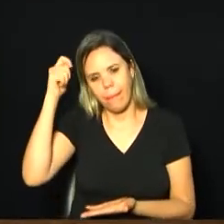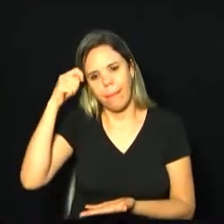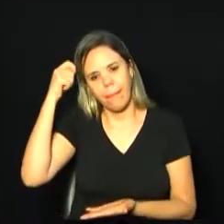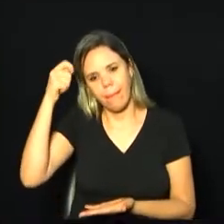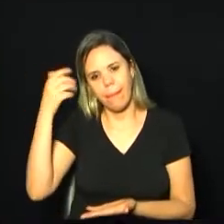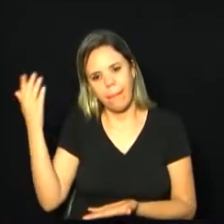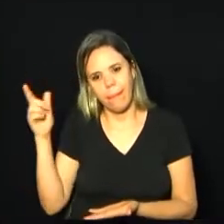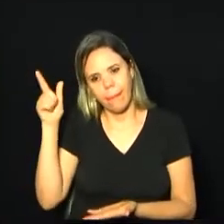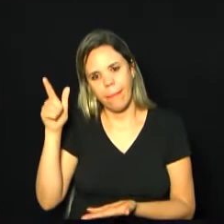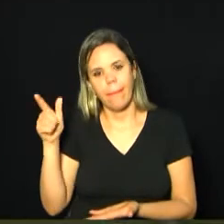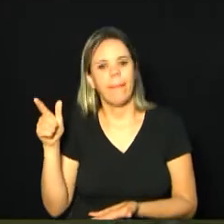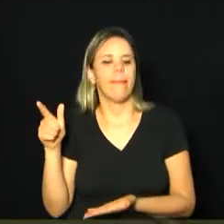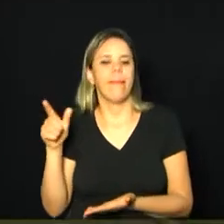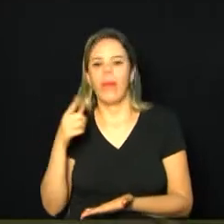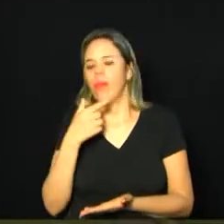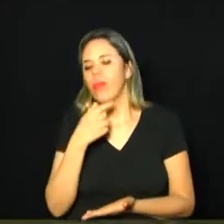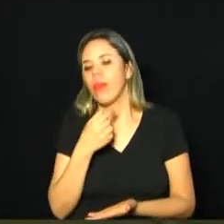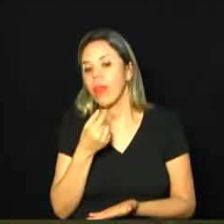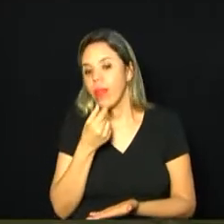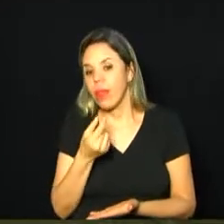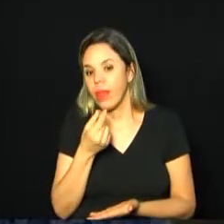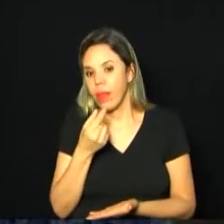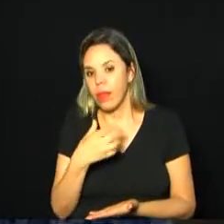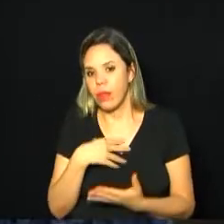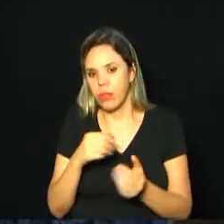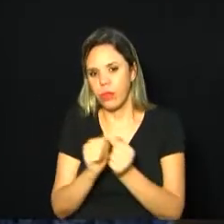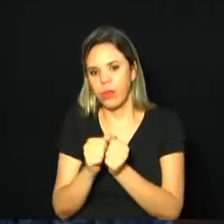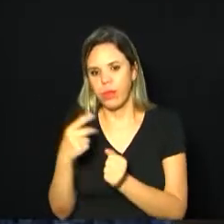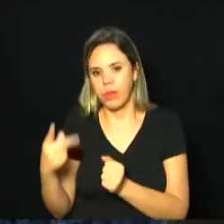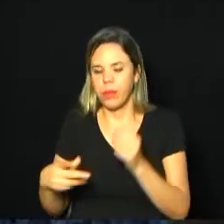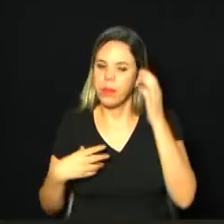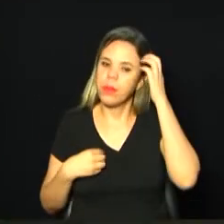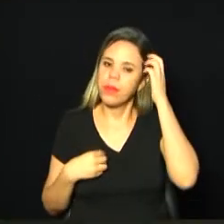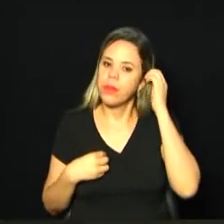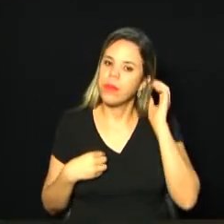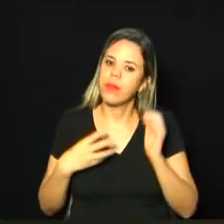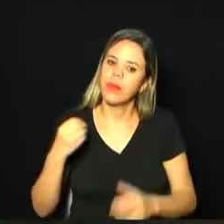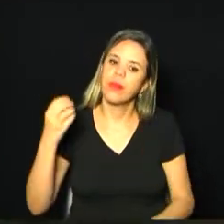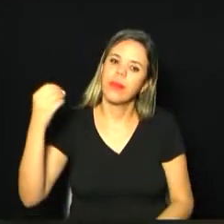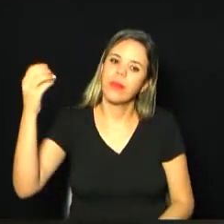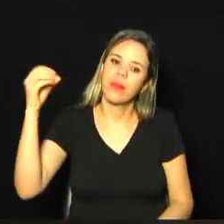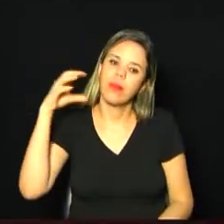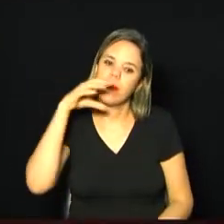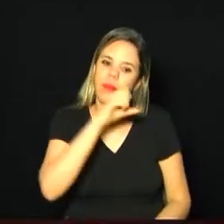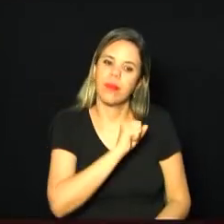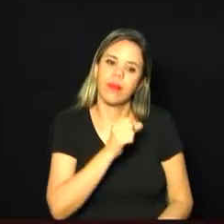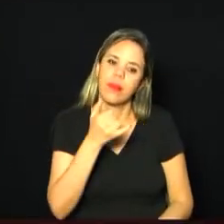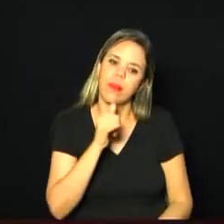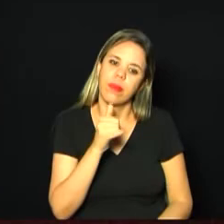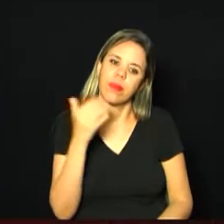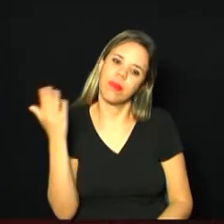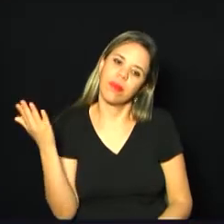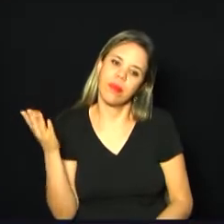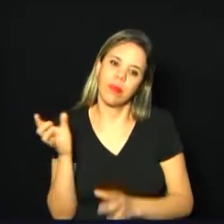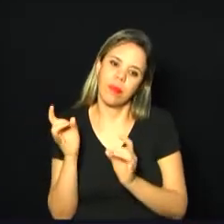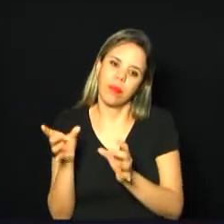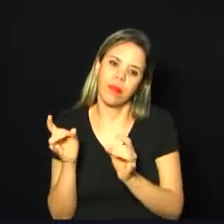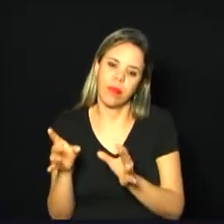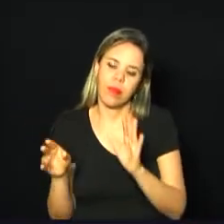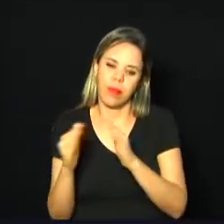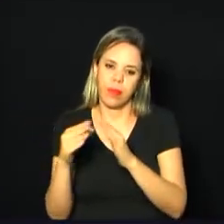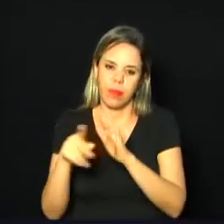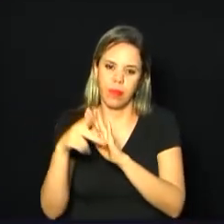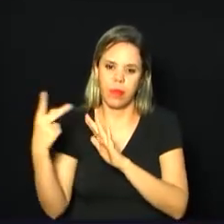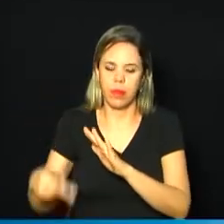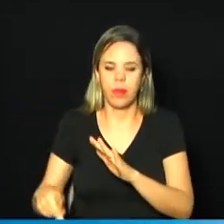Boêmio londrino Robert se junta ao seu filho Jack para fazer uma viagem rápida para Itália para vender a propriedade